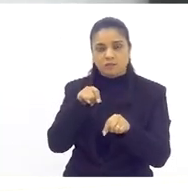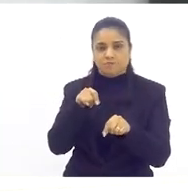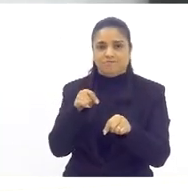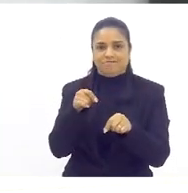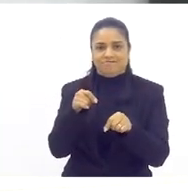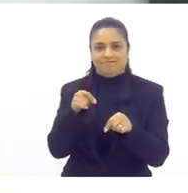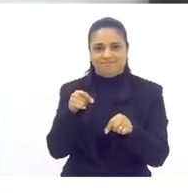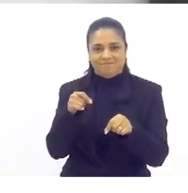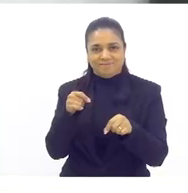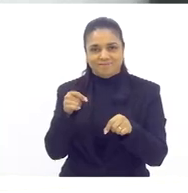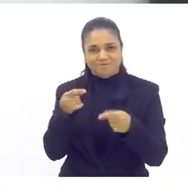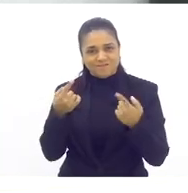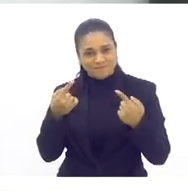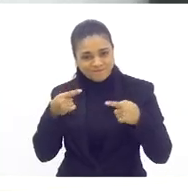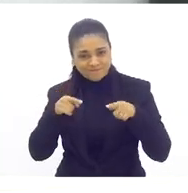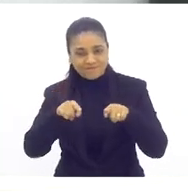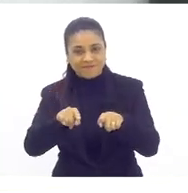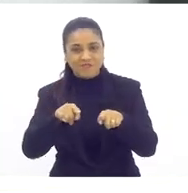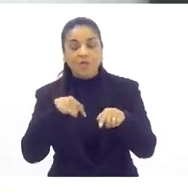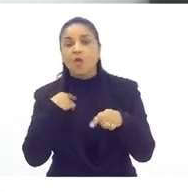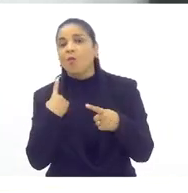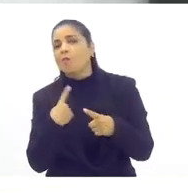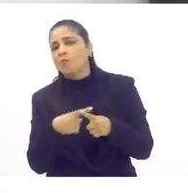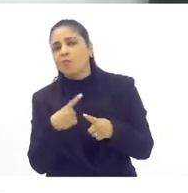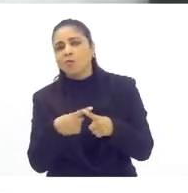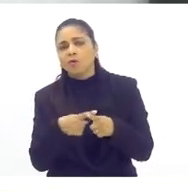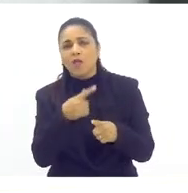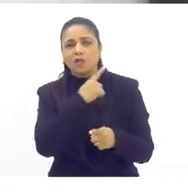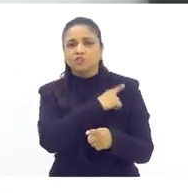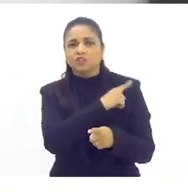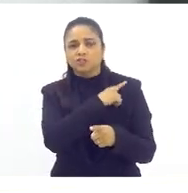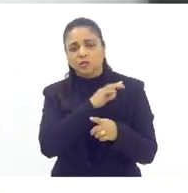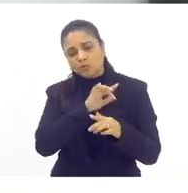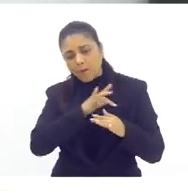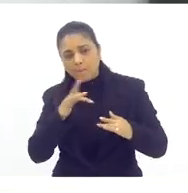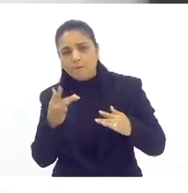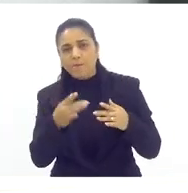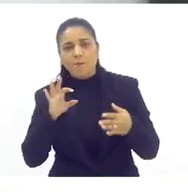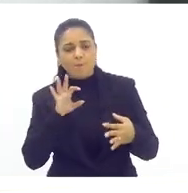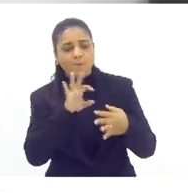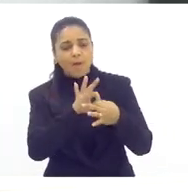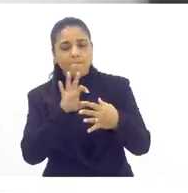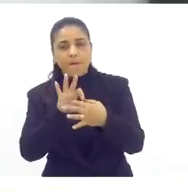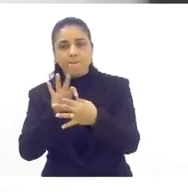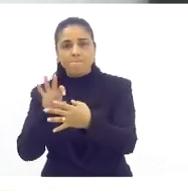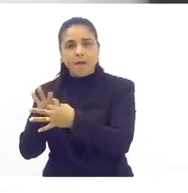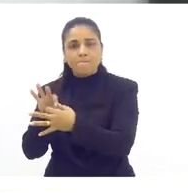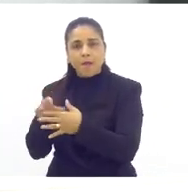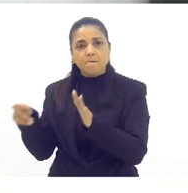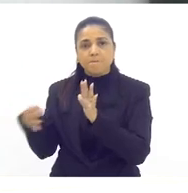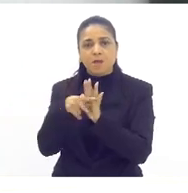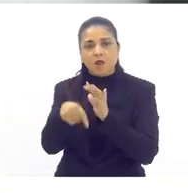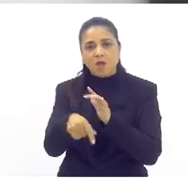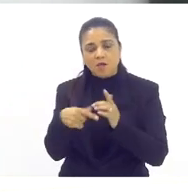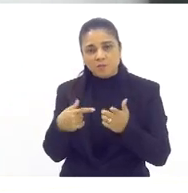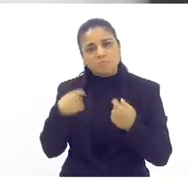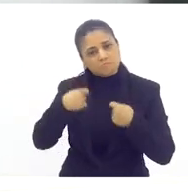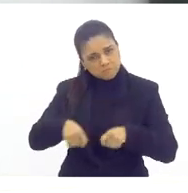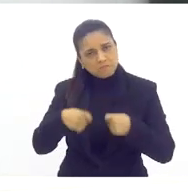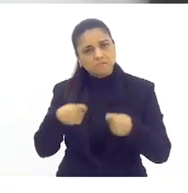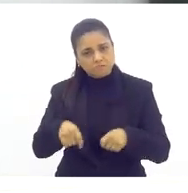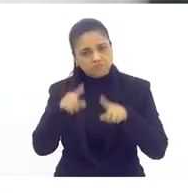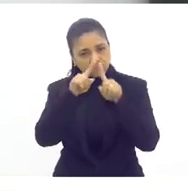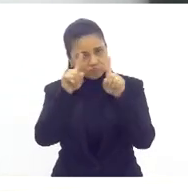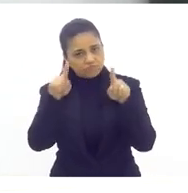porque não a gestão da rede porque não a gente precisa disso para que os nossos os nossos